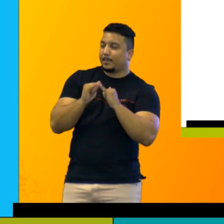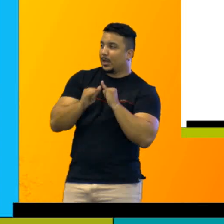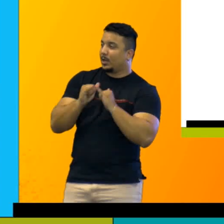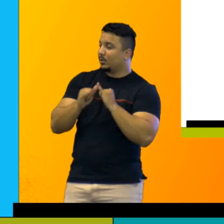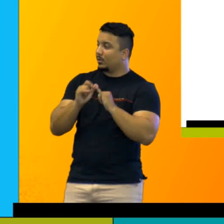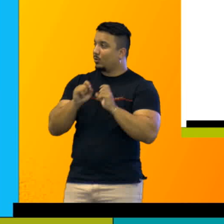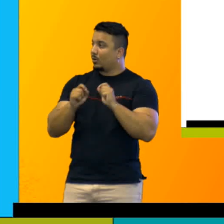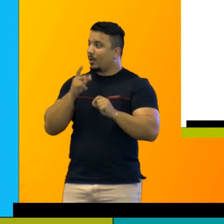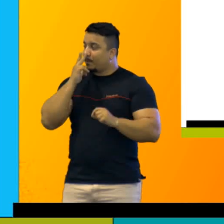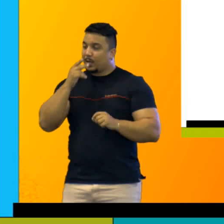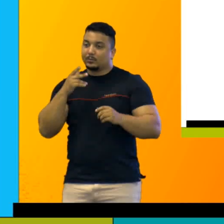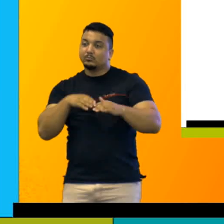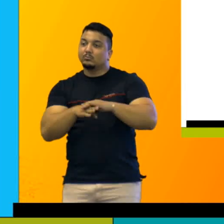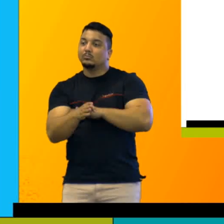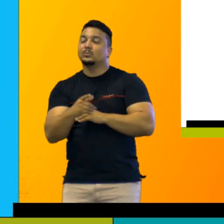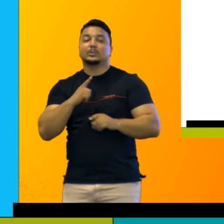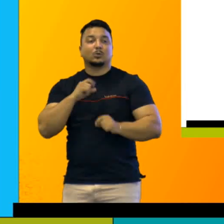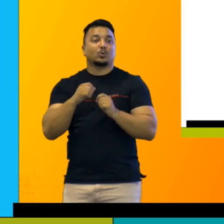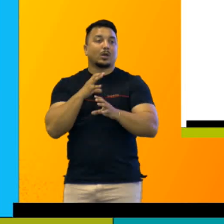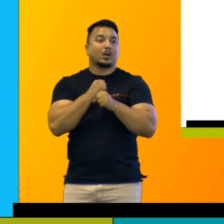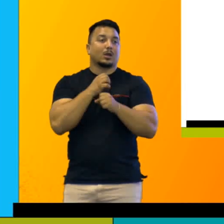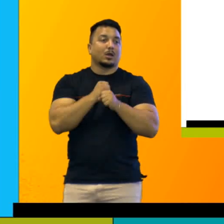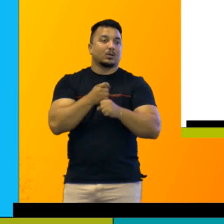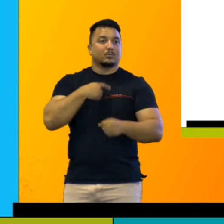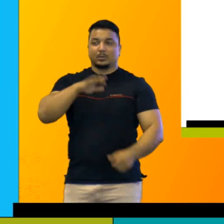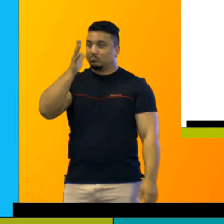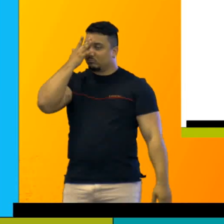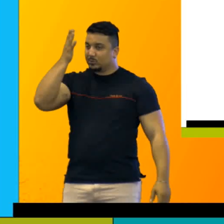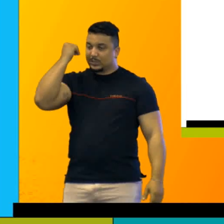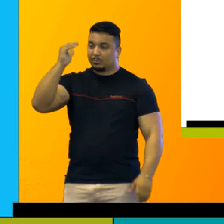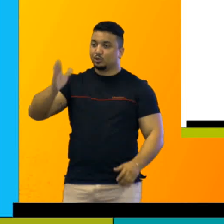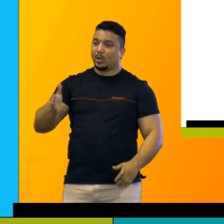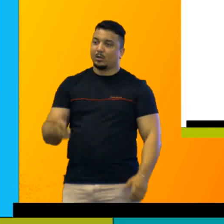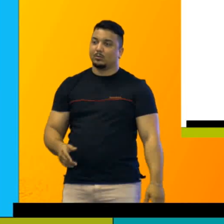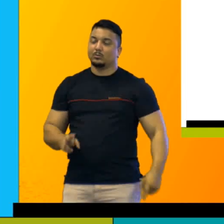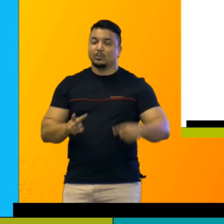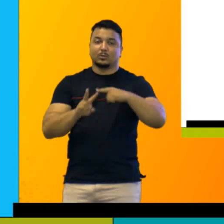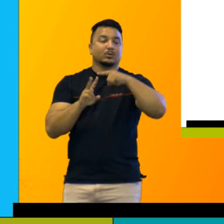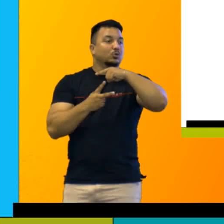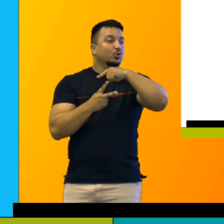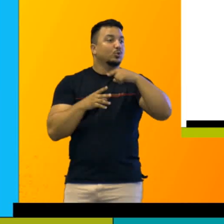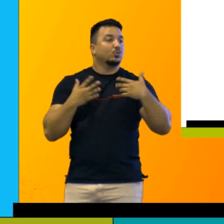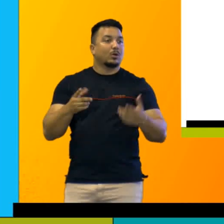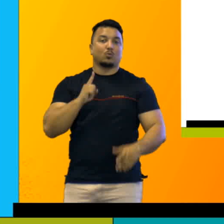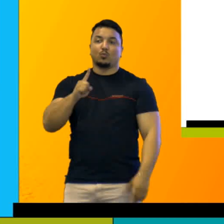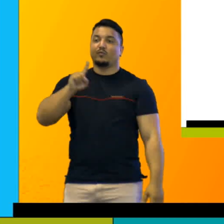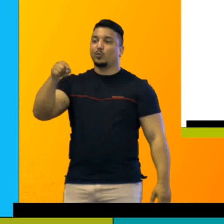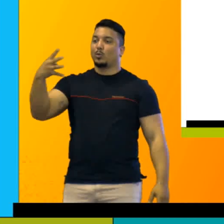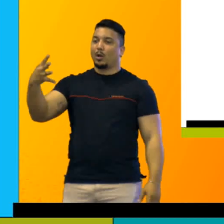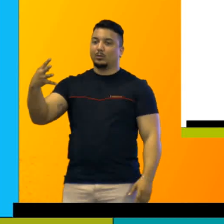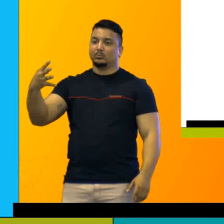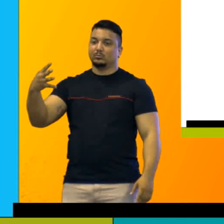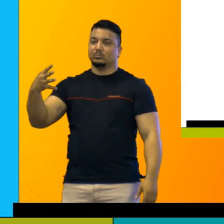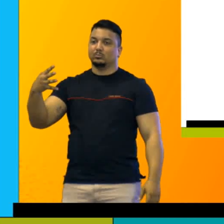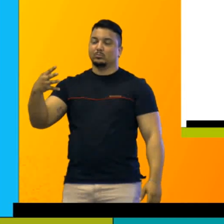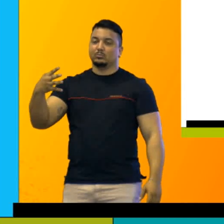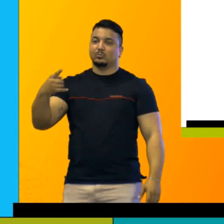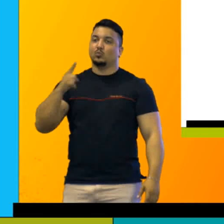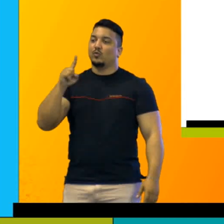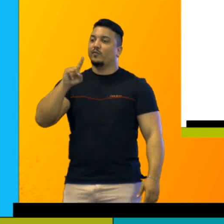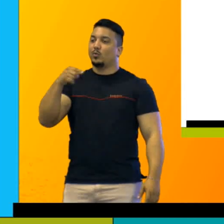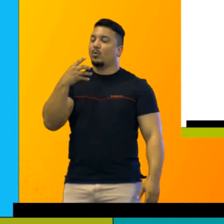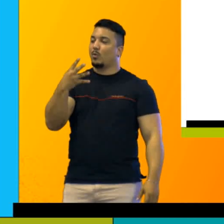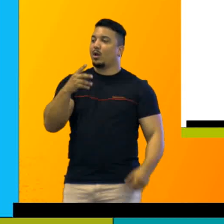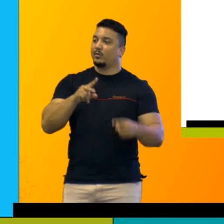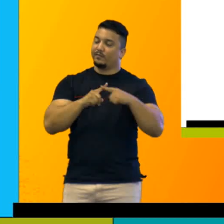é comum de aparecer, né, nos cálculos. É bom saber de cabeça, né? Raiz de 2. 1,4.